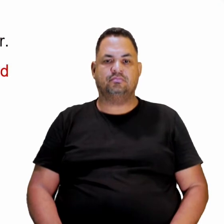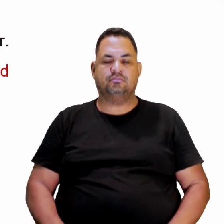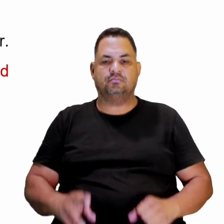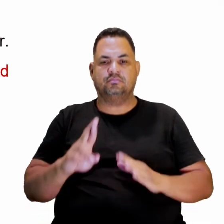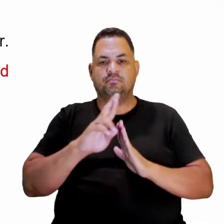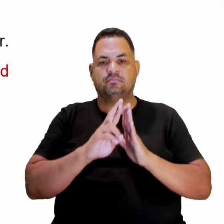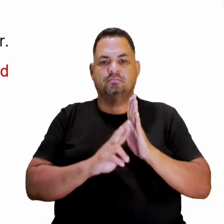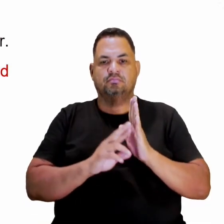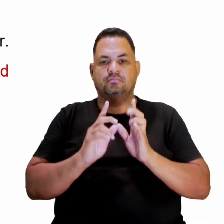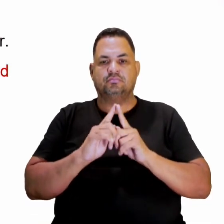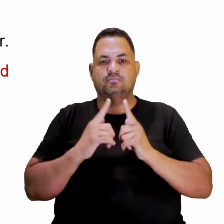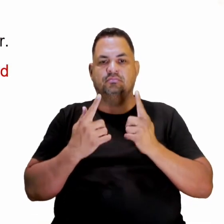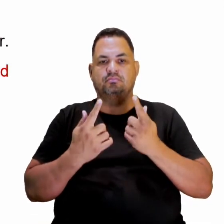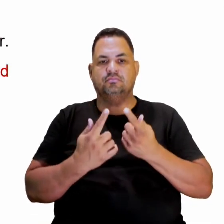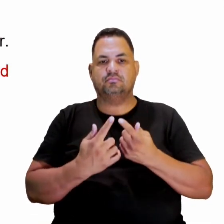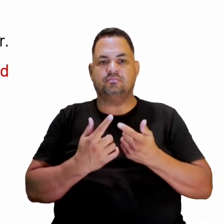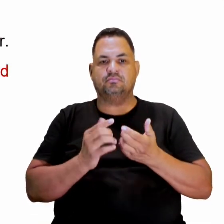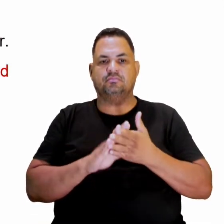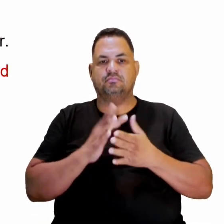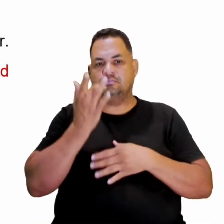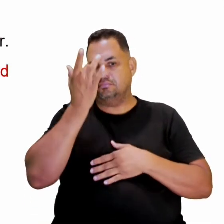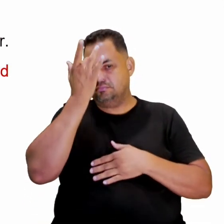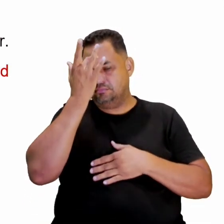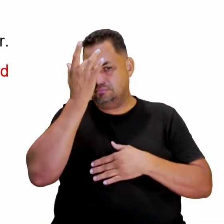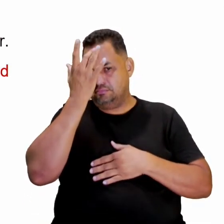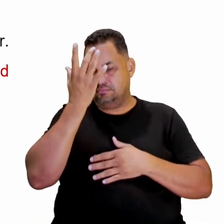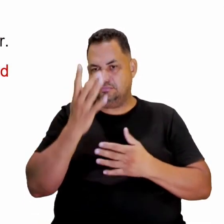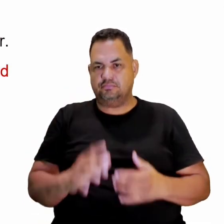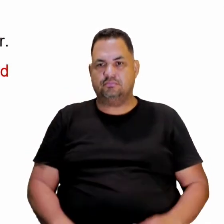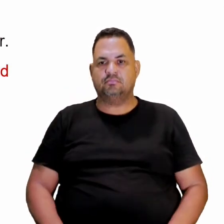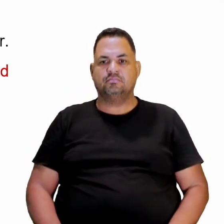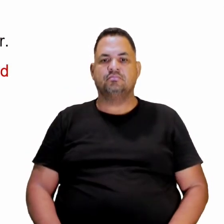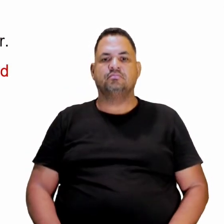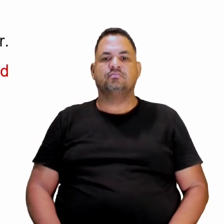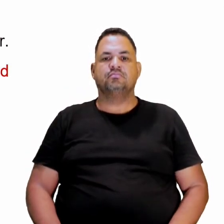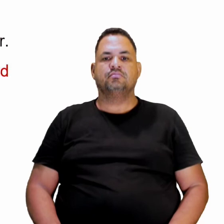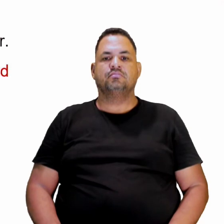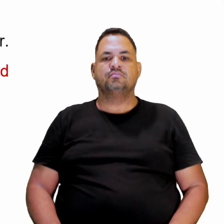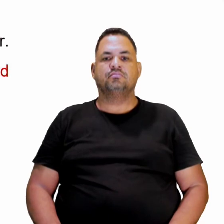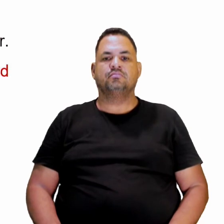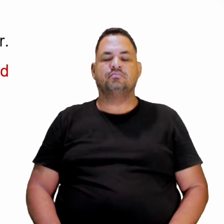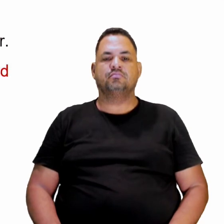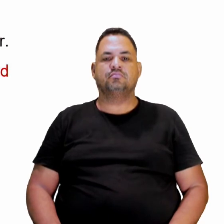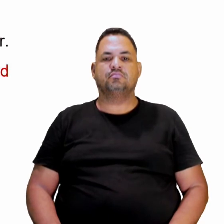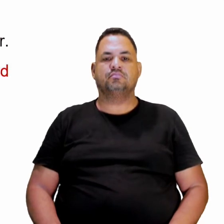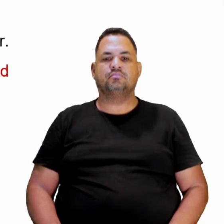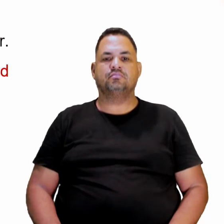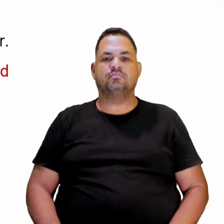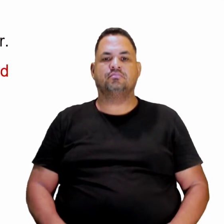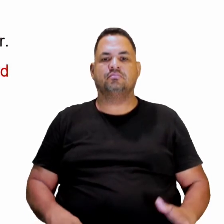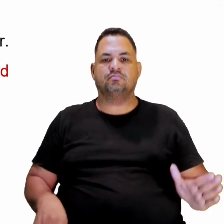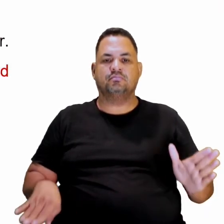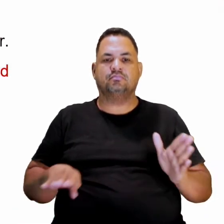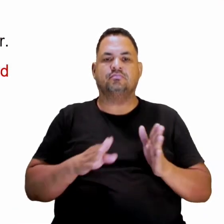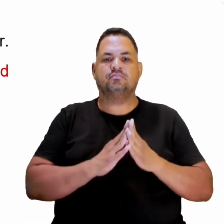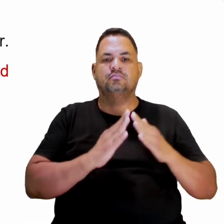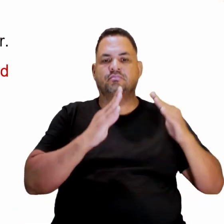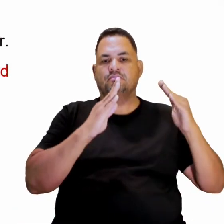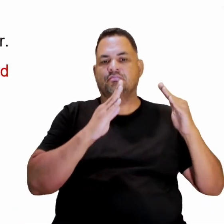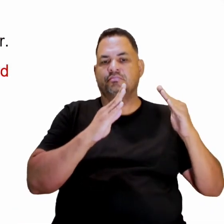regra geral. Então, por isso que está muito, muito fácil. Então, ele alcançou aí a banca de jornais,